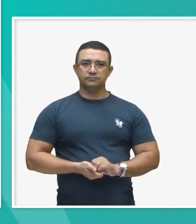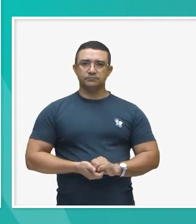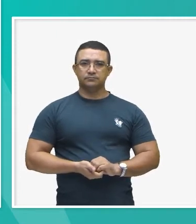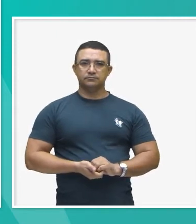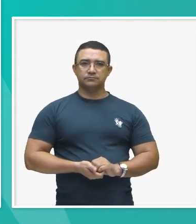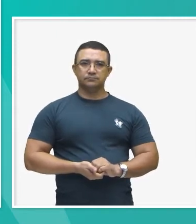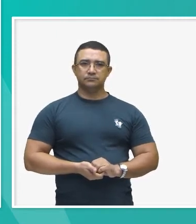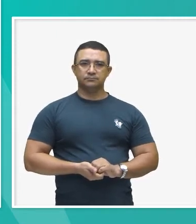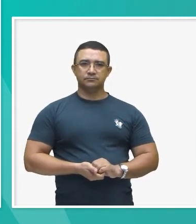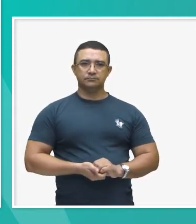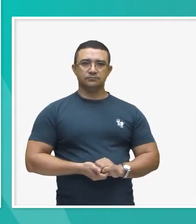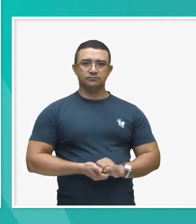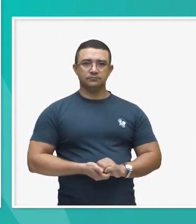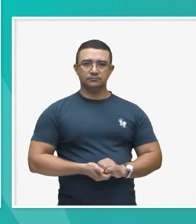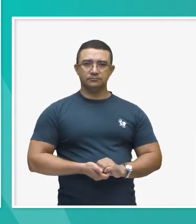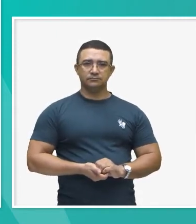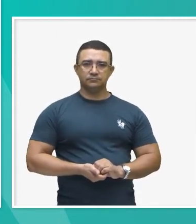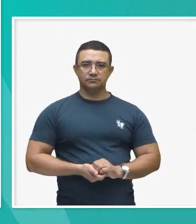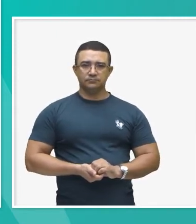frase. Aqui, né?